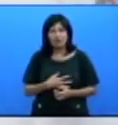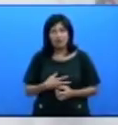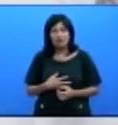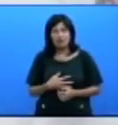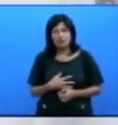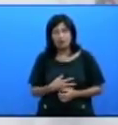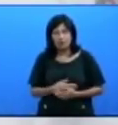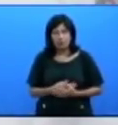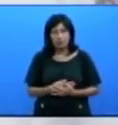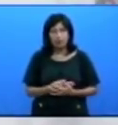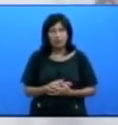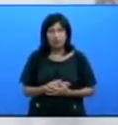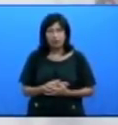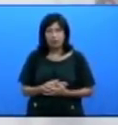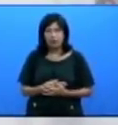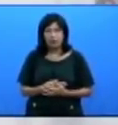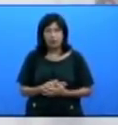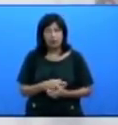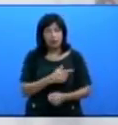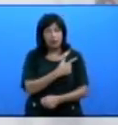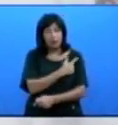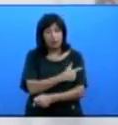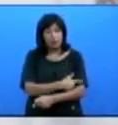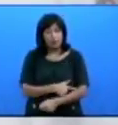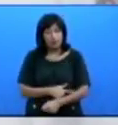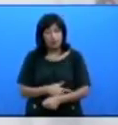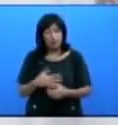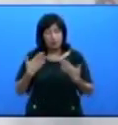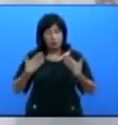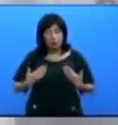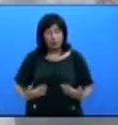na área de educação física e também nas academias.